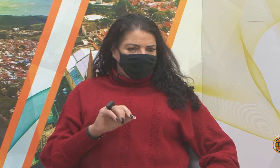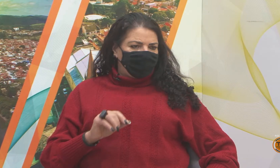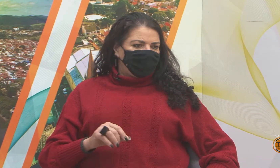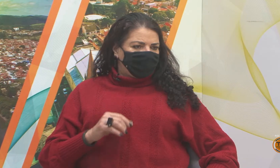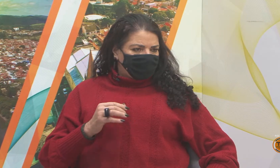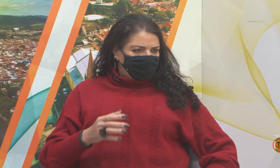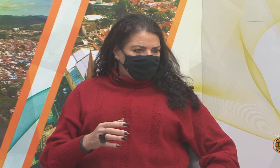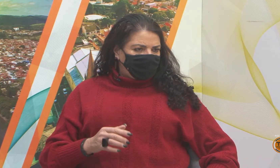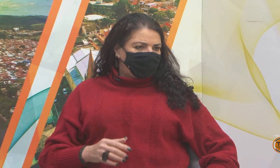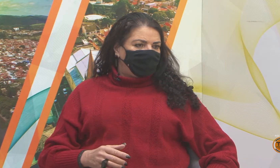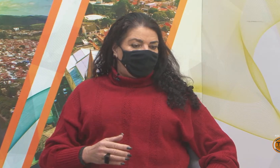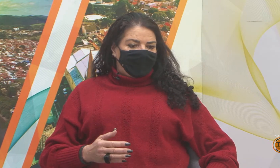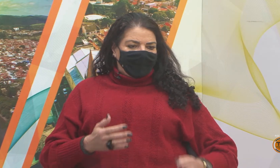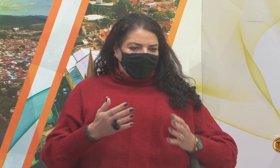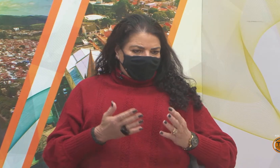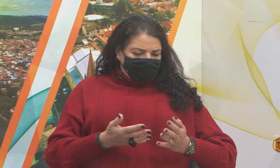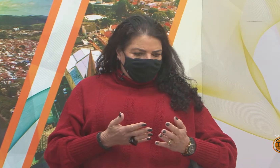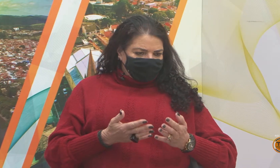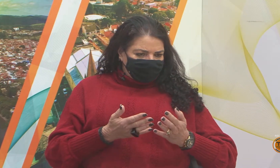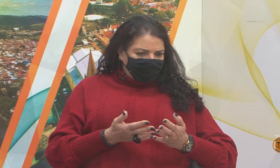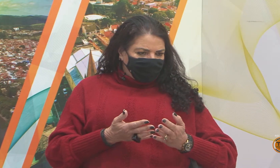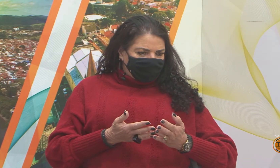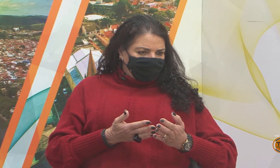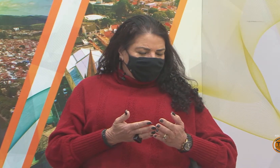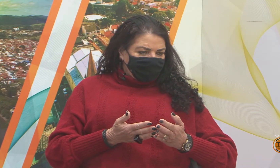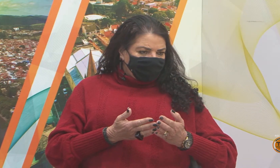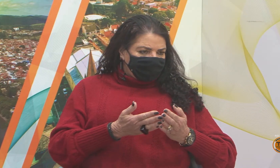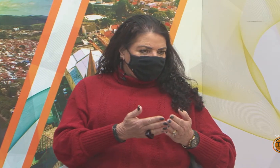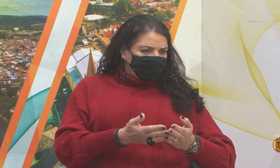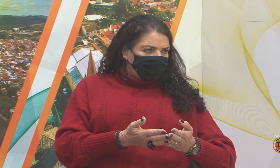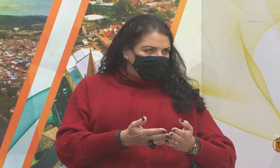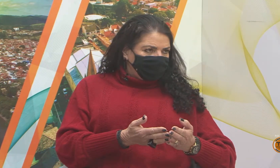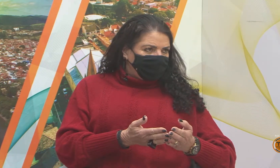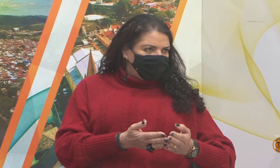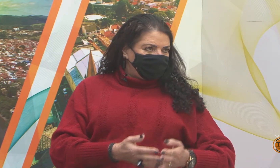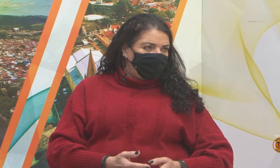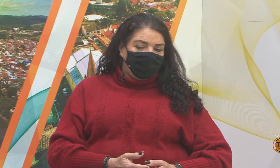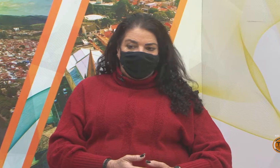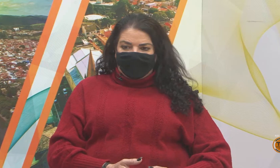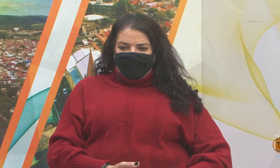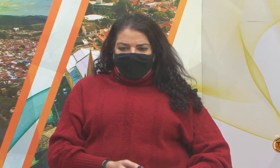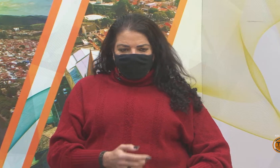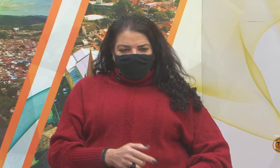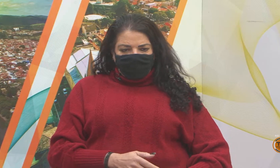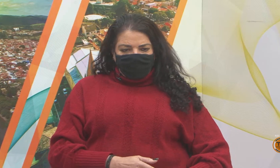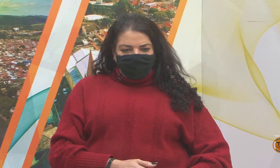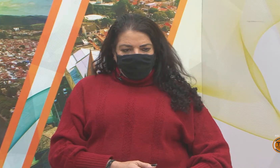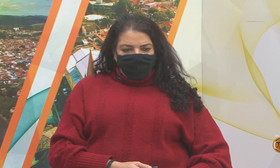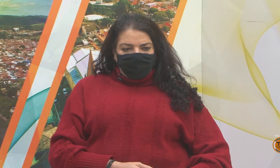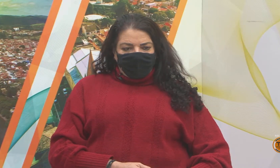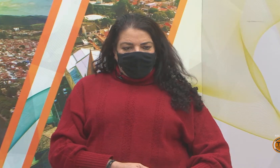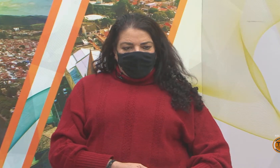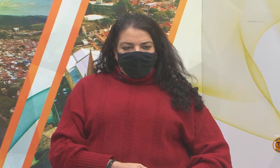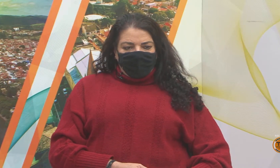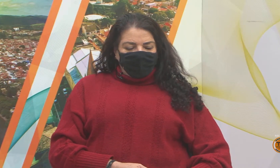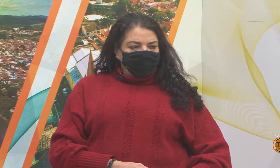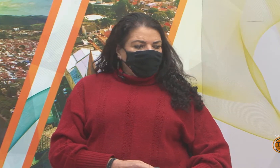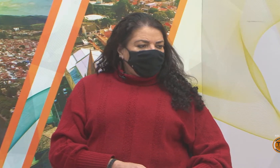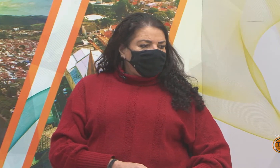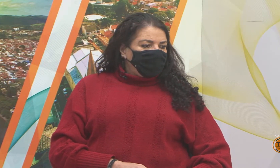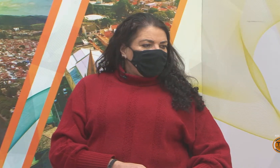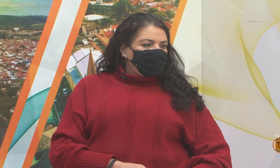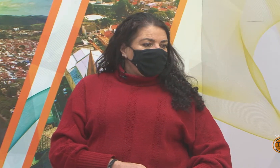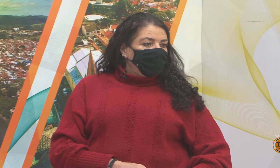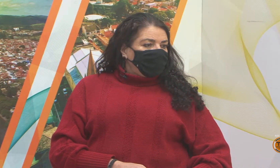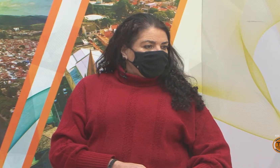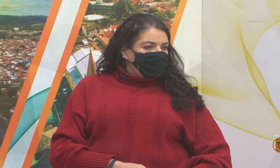das crianças, quando tem que tomar. A criança tem uma carteirinha de vacinação nas unidades de saúde. A gente tem pego